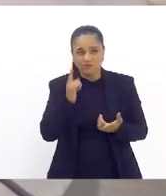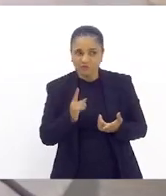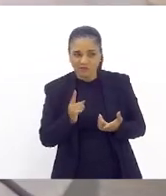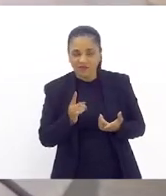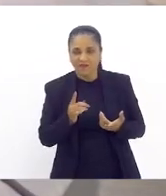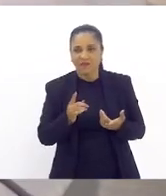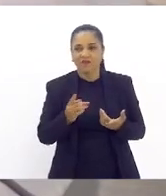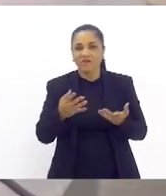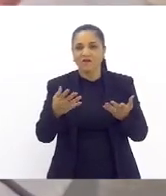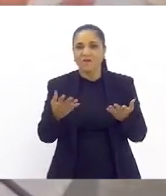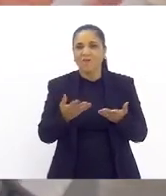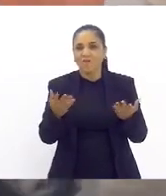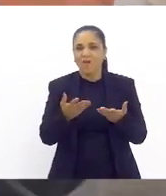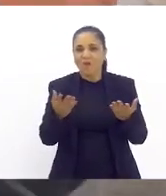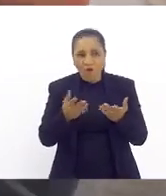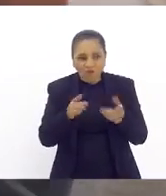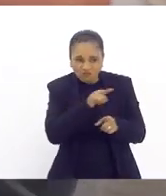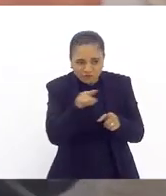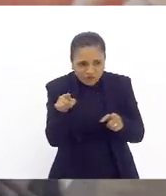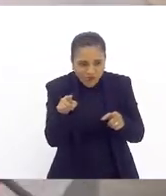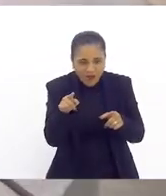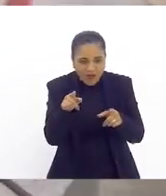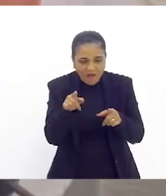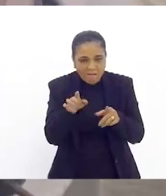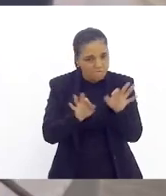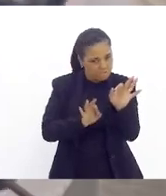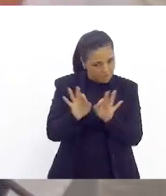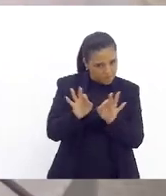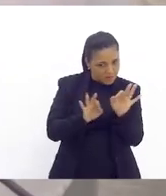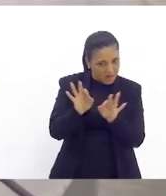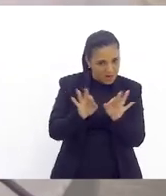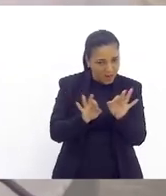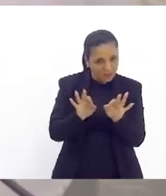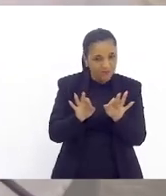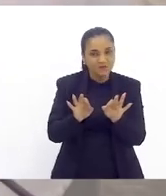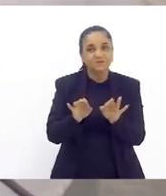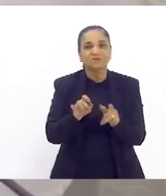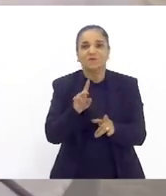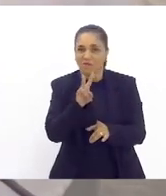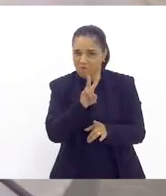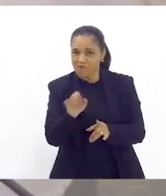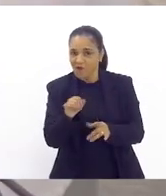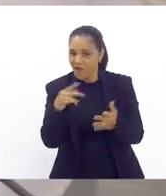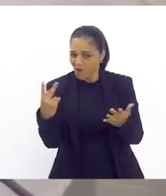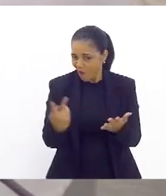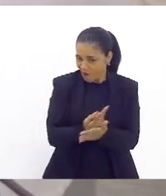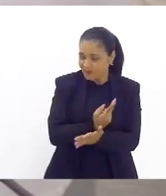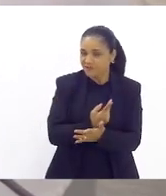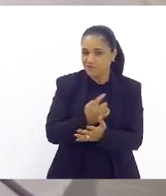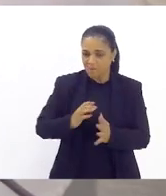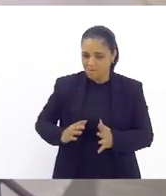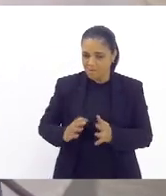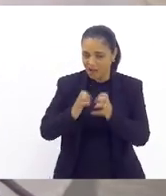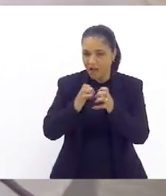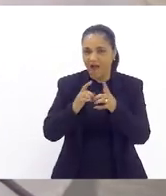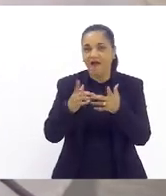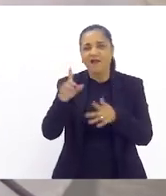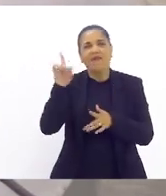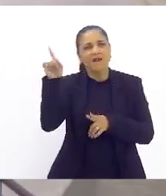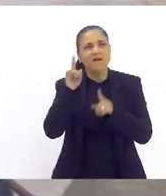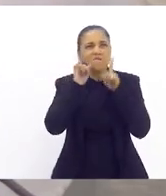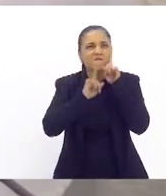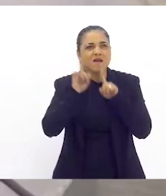alguma tão preparado hoje estão preparados porque daqui a pouco trovoada ali e a gente costuma ficar principalmente